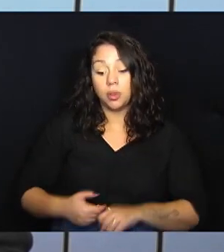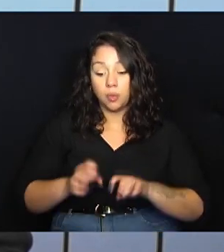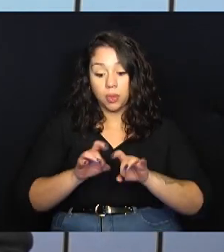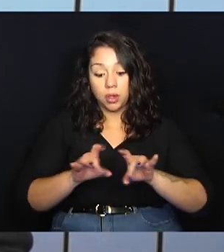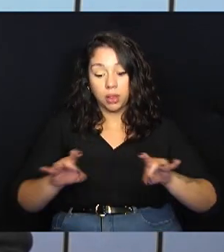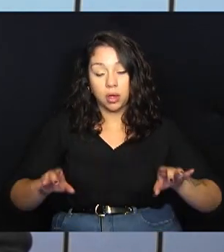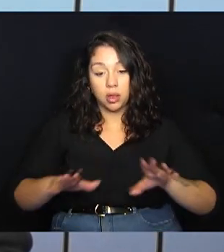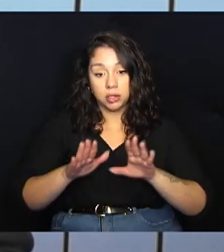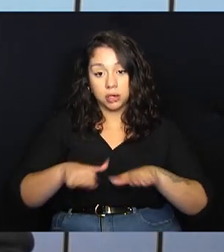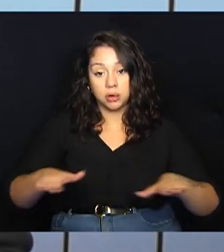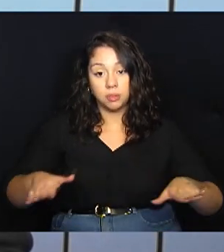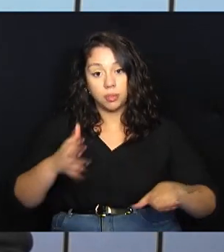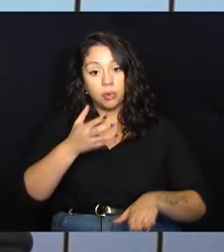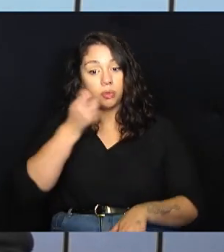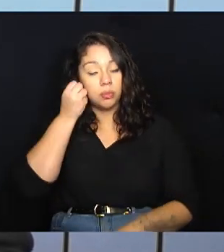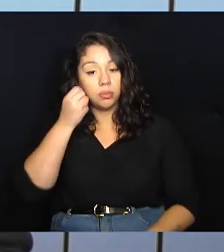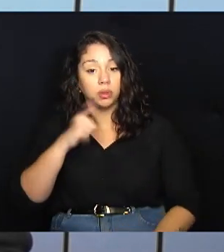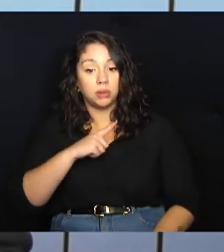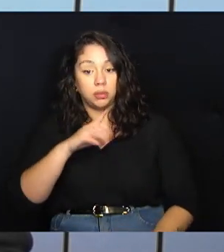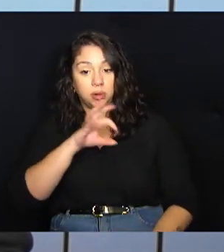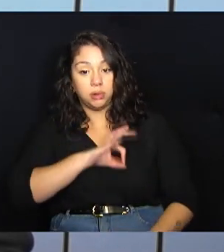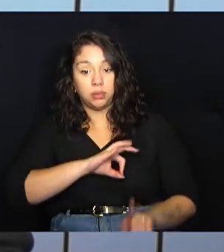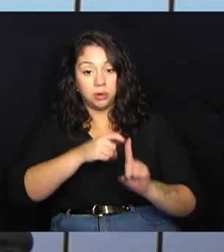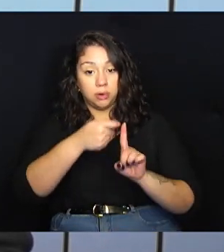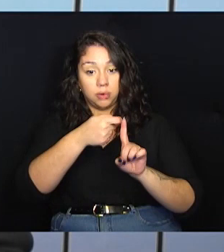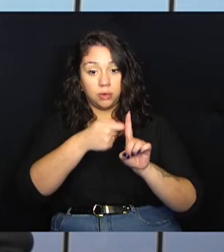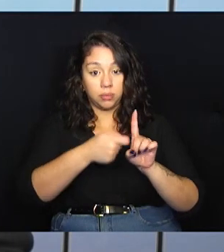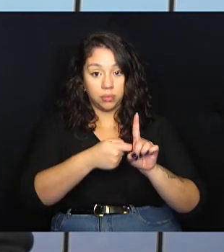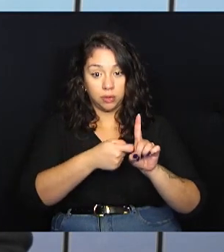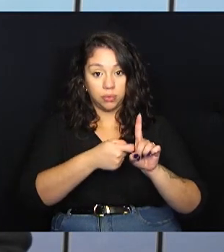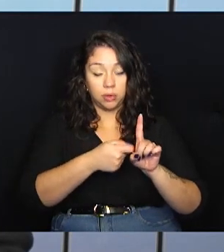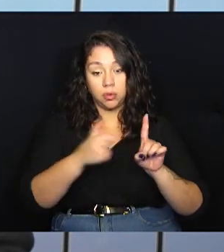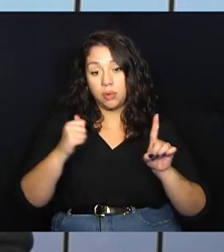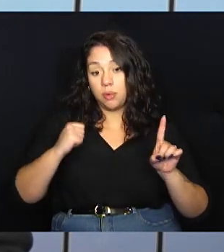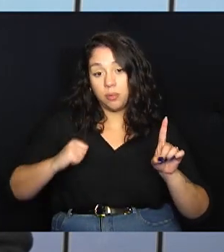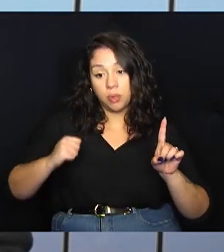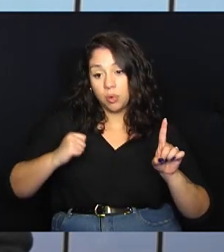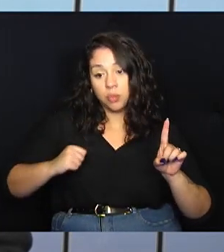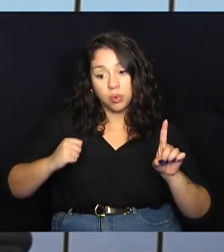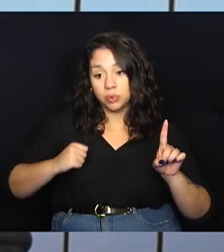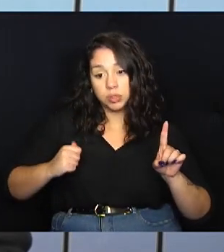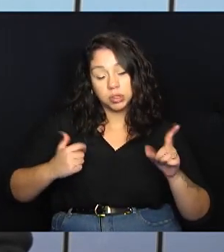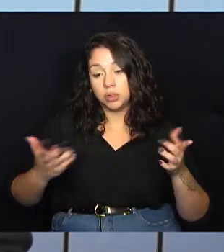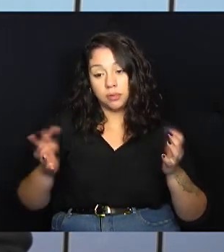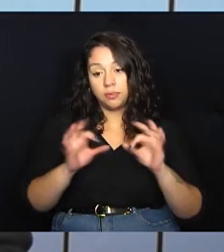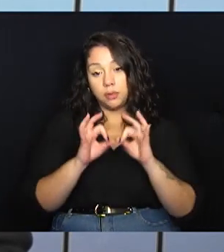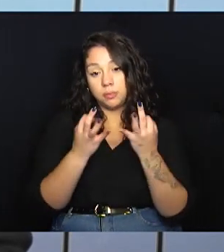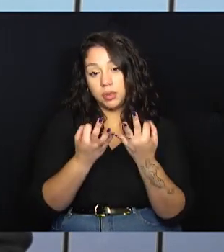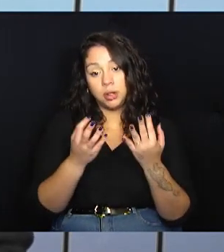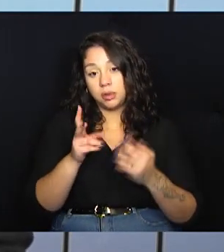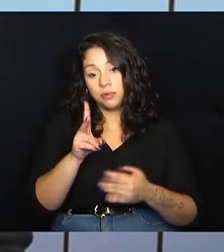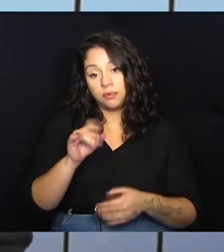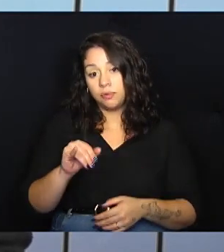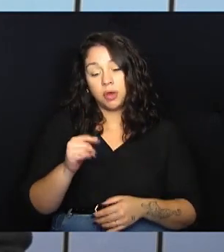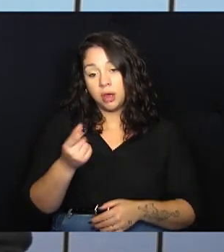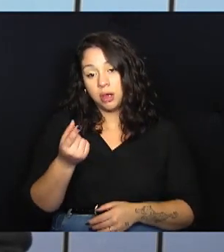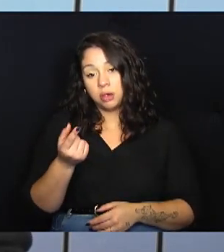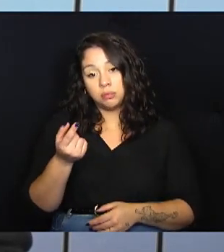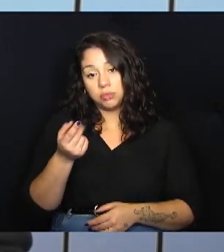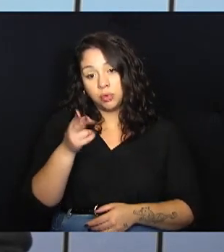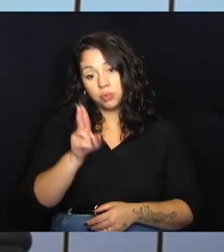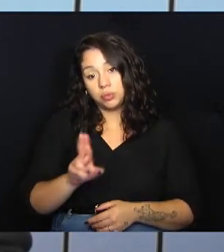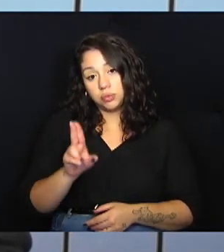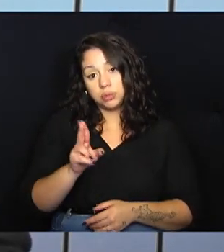em acolhimento recebe mensalmente uma bolsa que, é claro, a família vai usar para os gastos com a